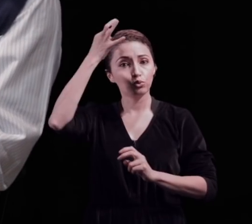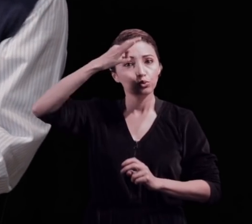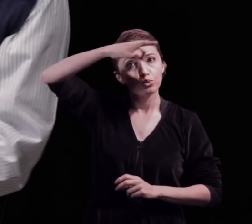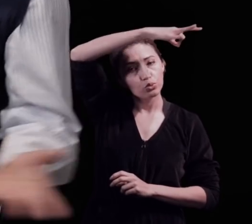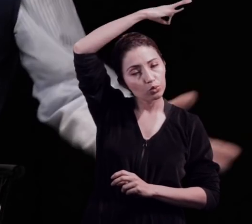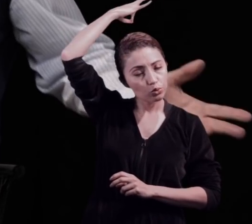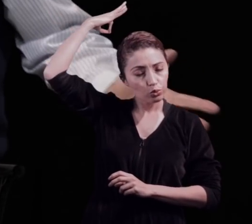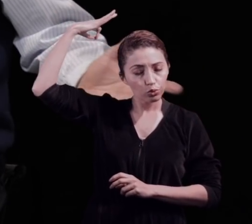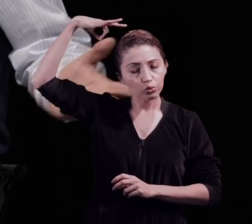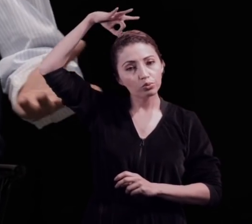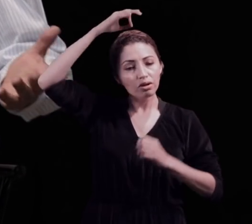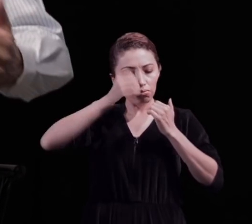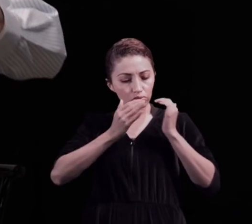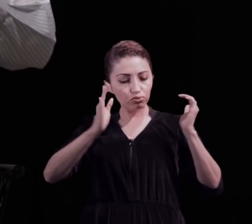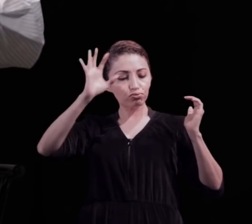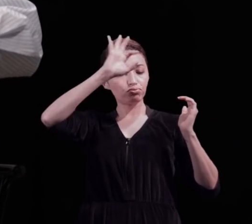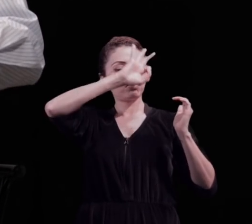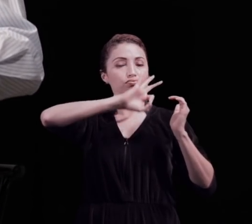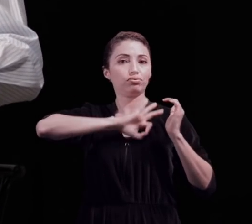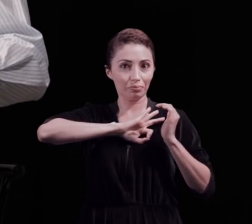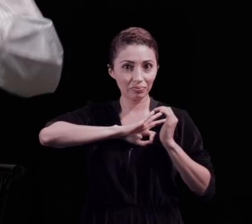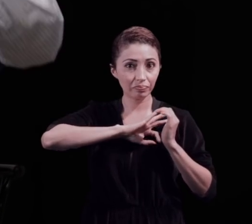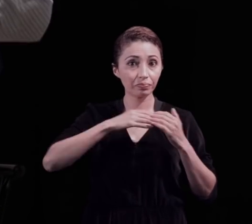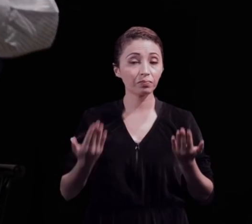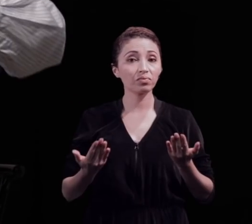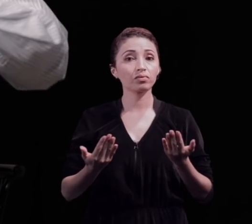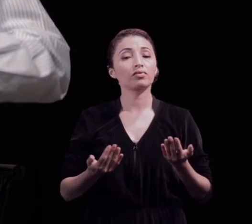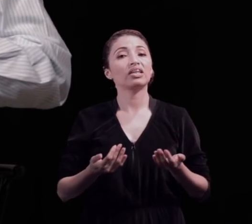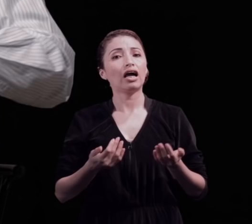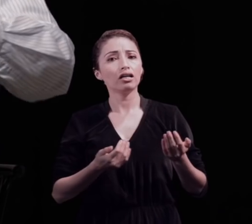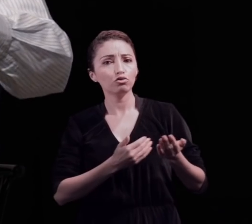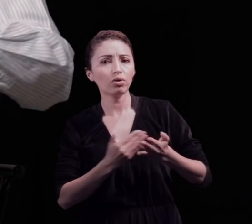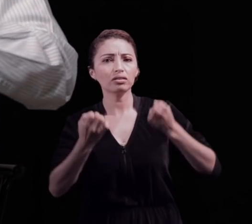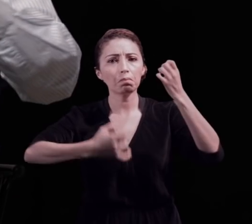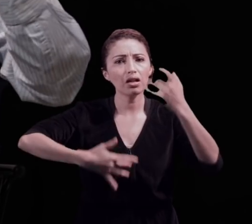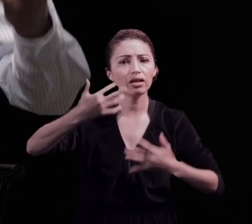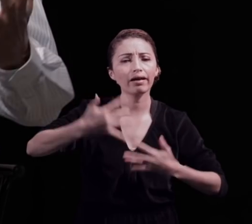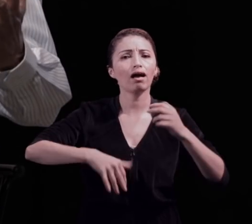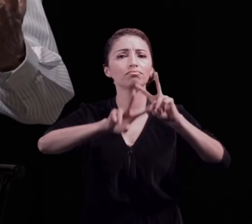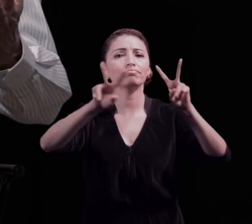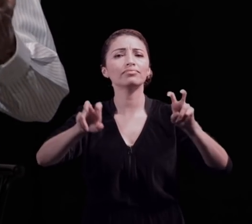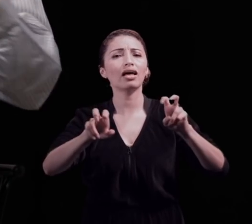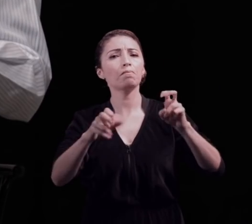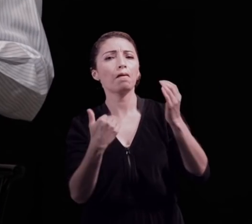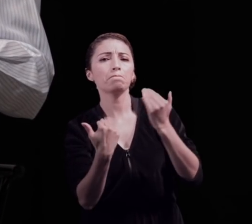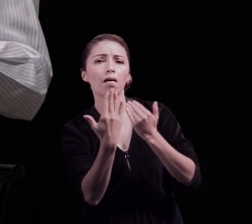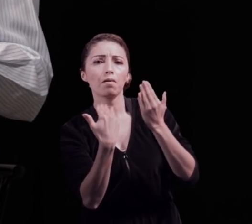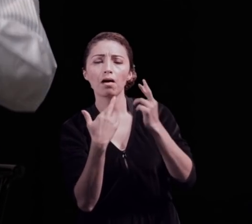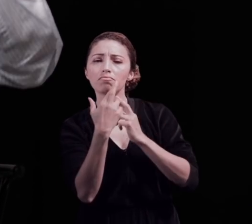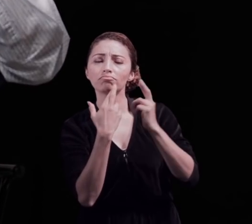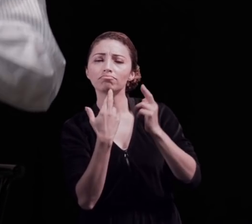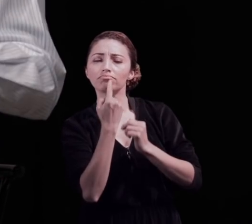Santo. E aí começa a instrução a respeito do nosso relacionamento